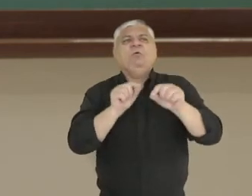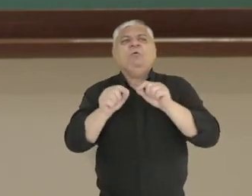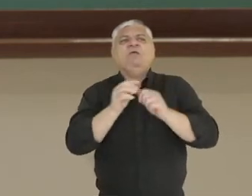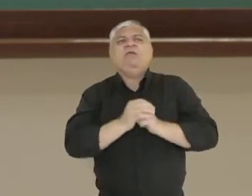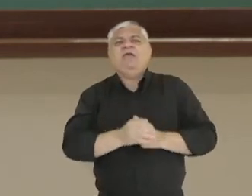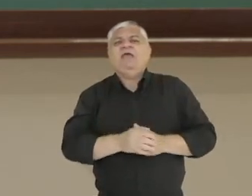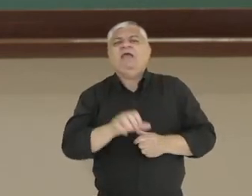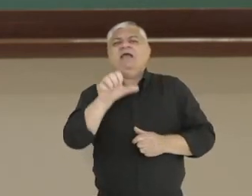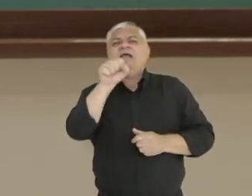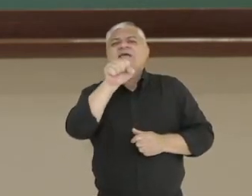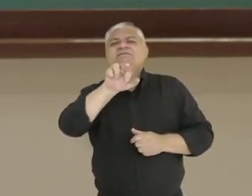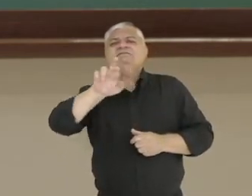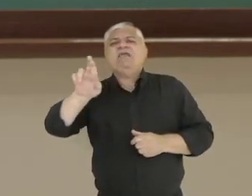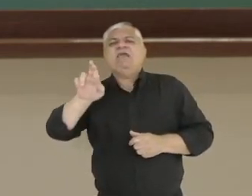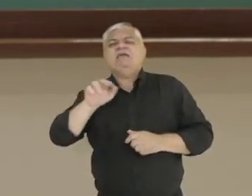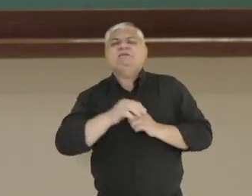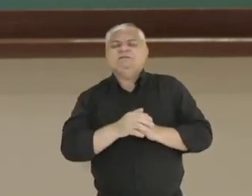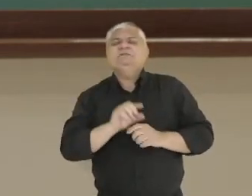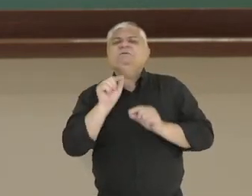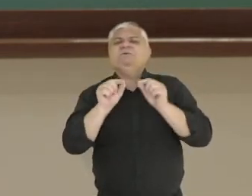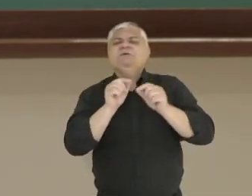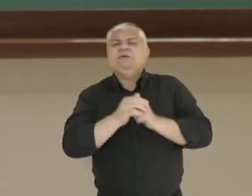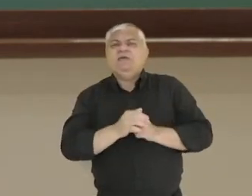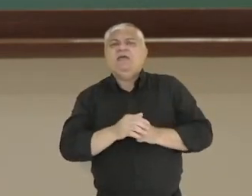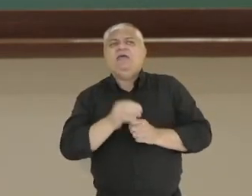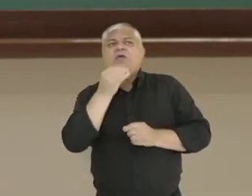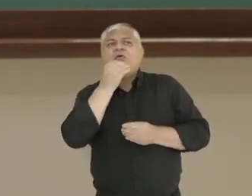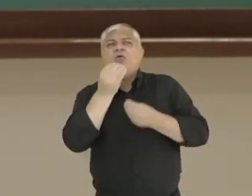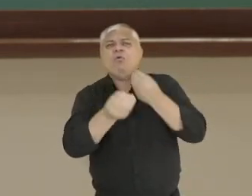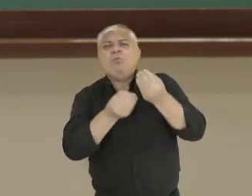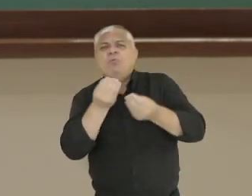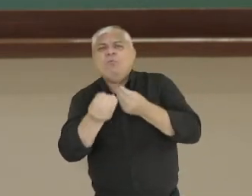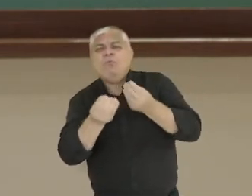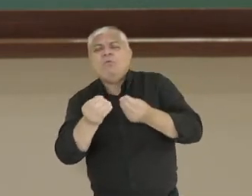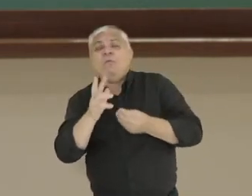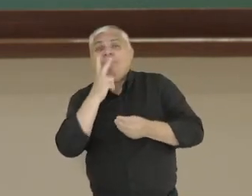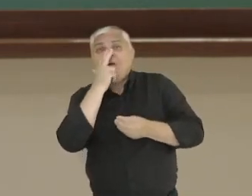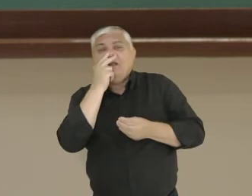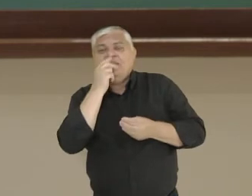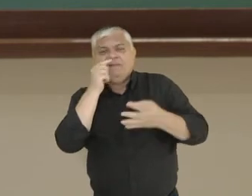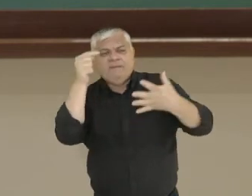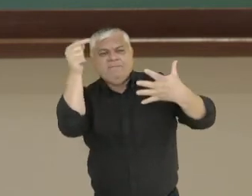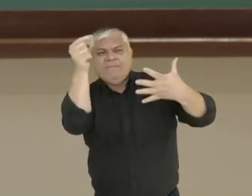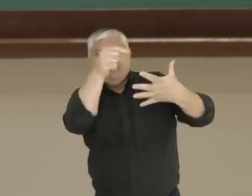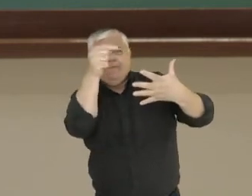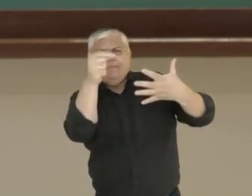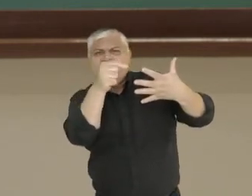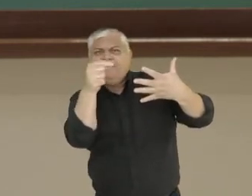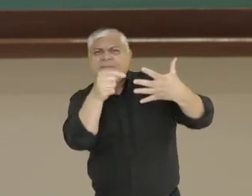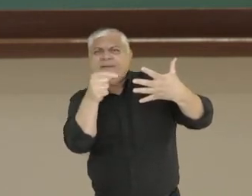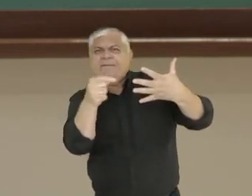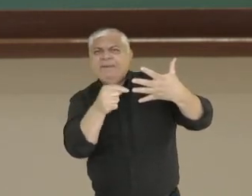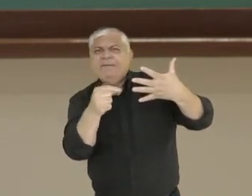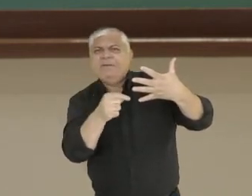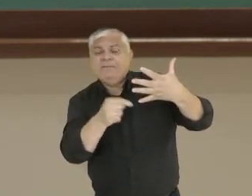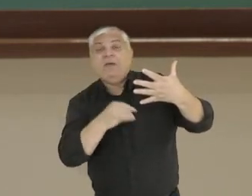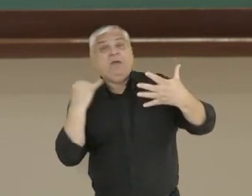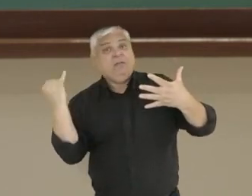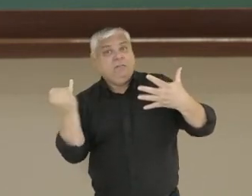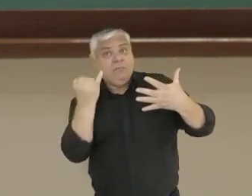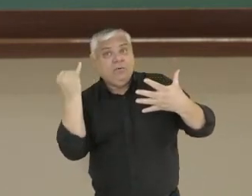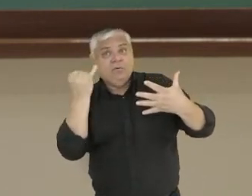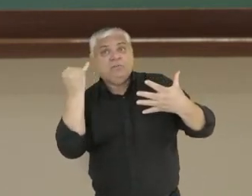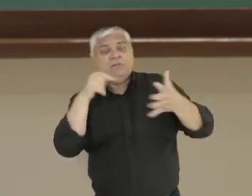monitoramento ambiental por sensoriamento remoto, onde a gente vai destacar as principais vantagens do sensoriamento